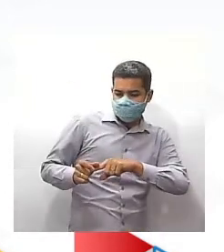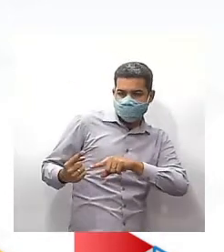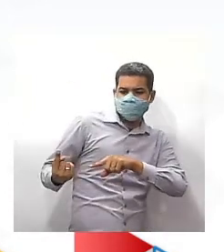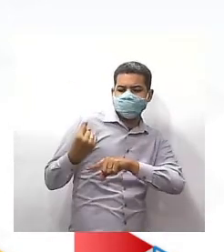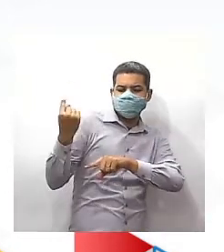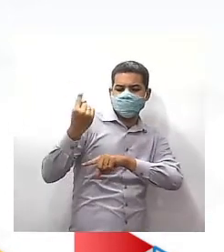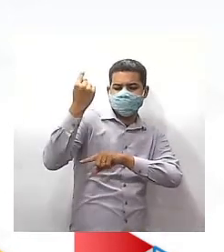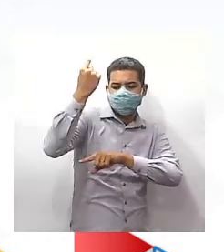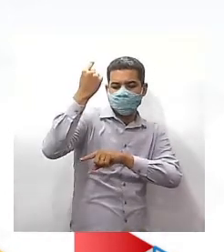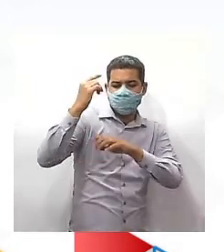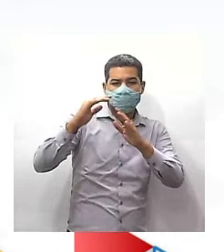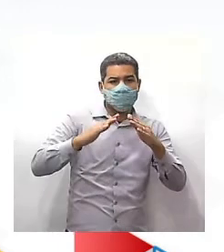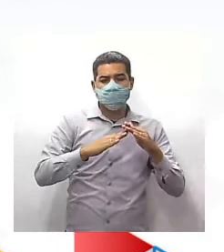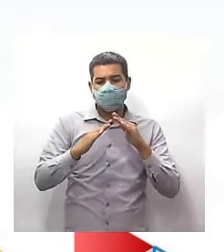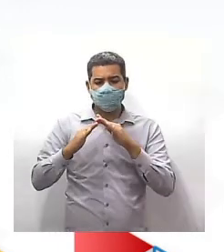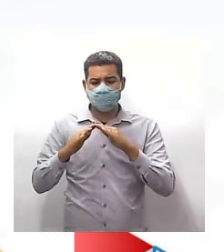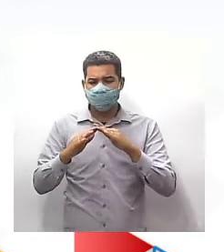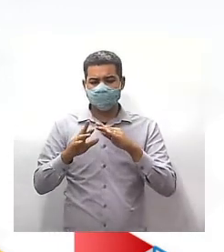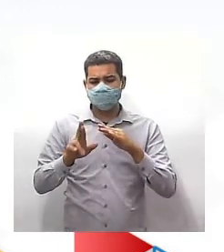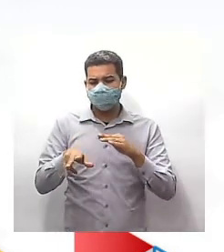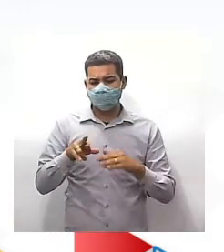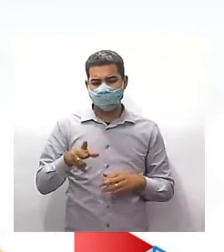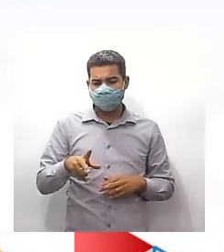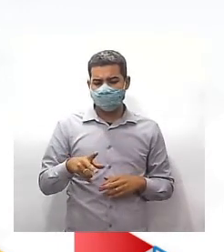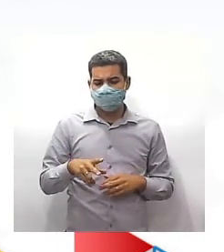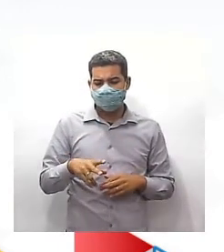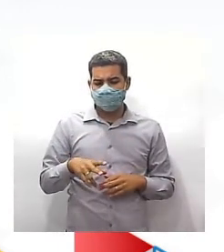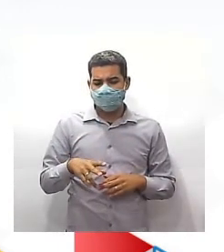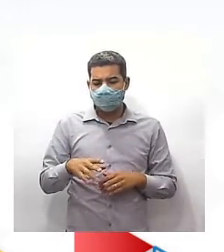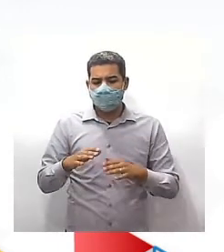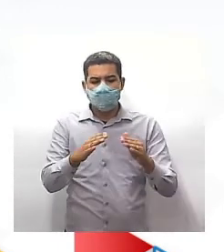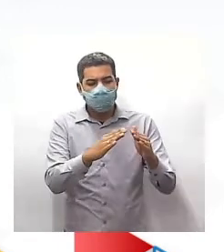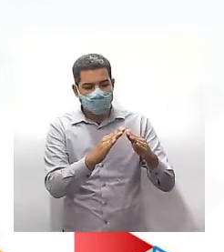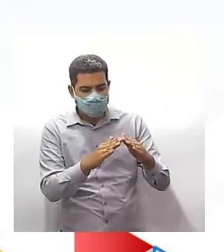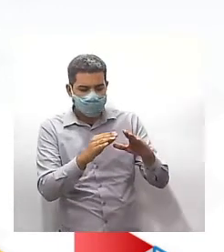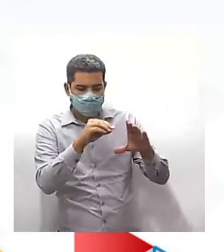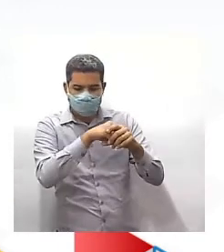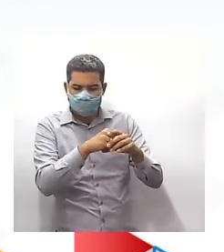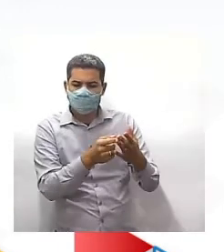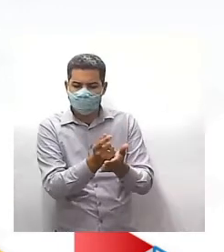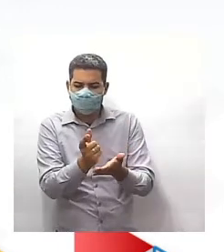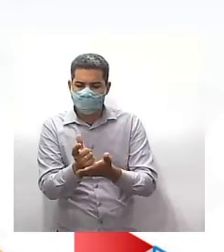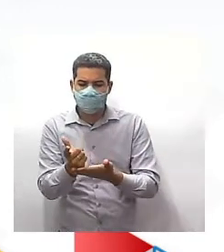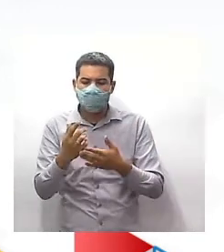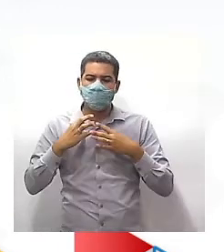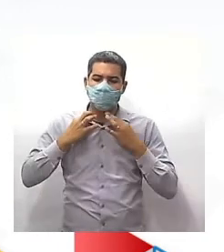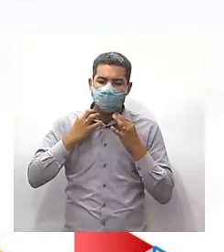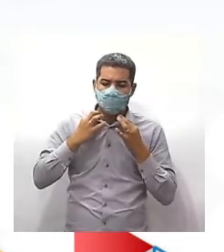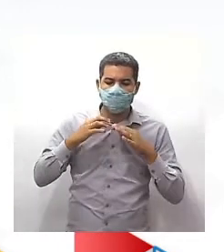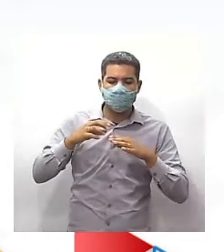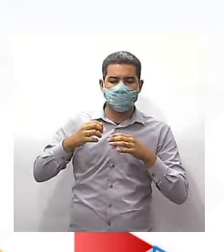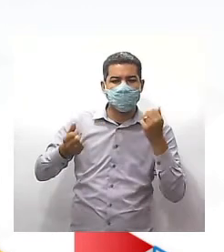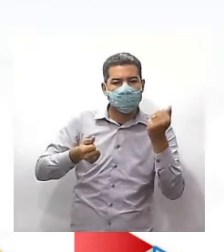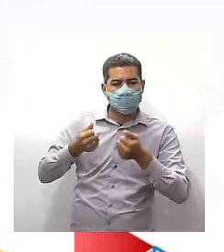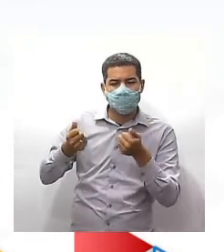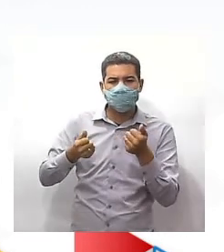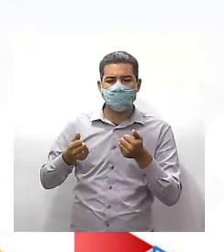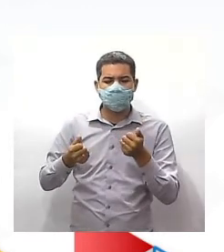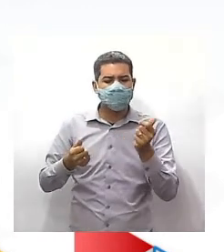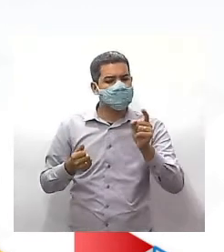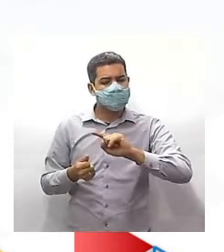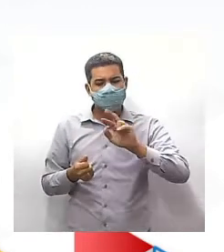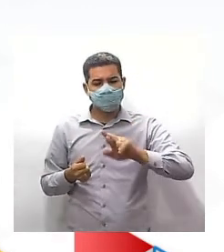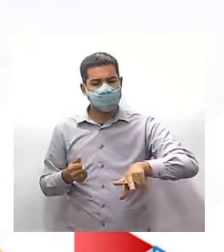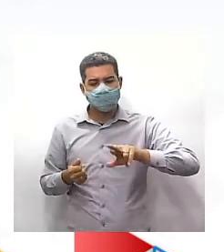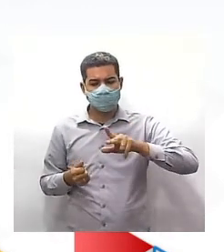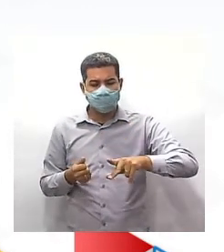Foi habitação? Não, nem tanto. Artigos de residência? Também não. Vestuário e transporte? Não. Poderia estar próximo